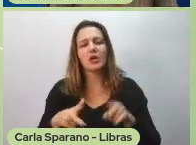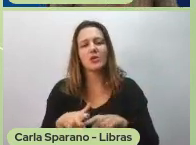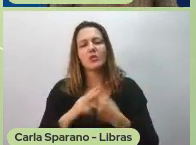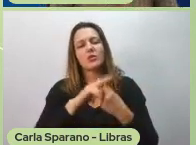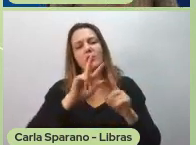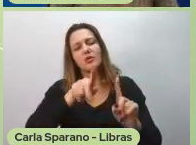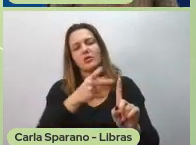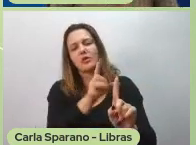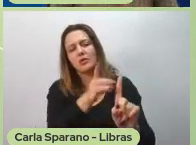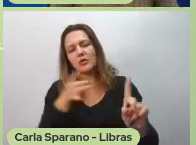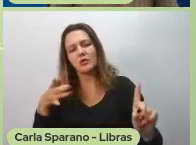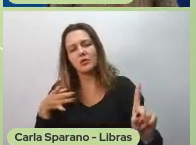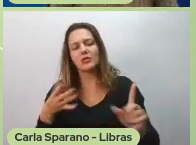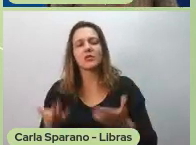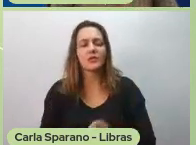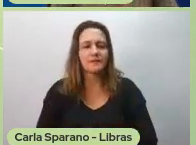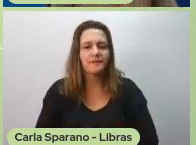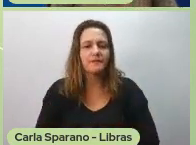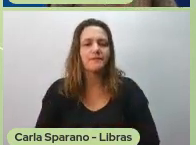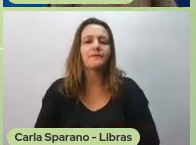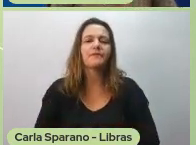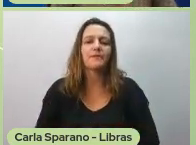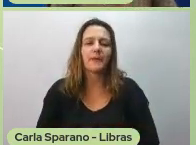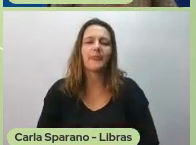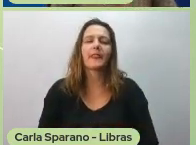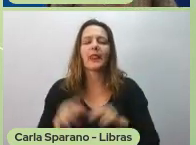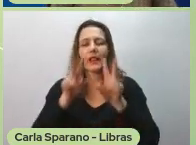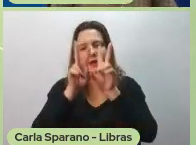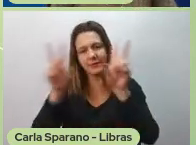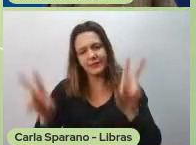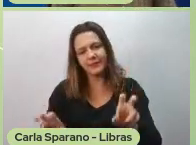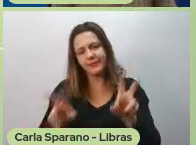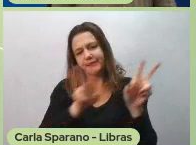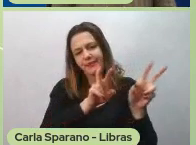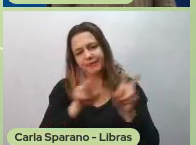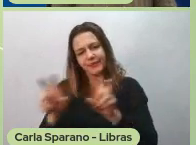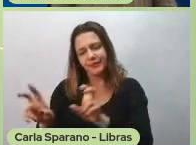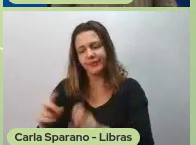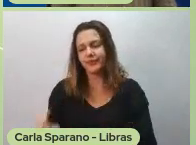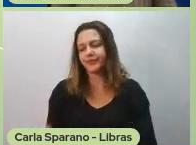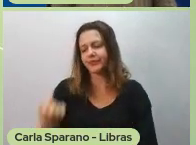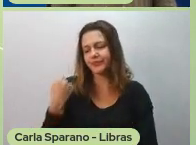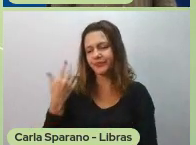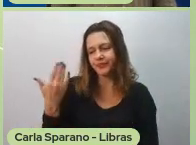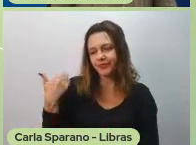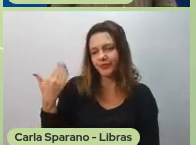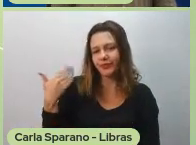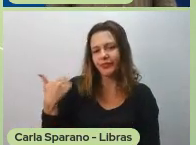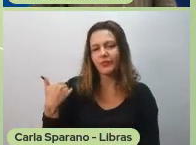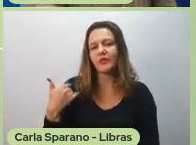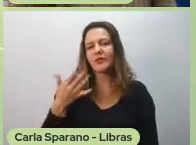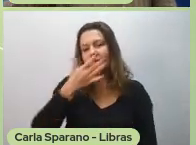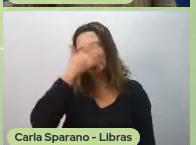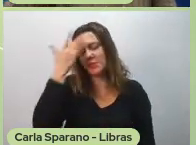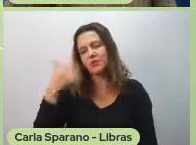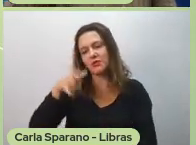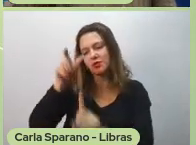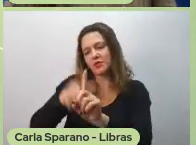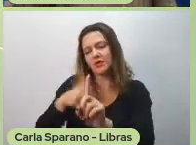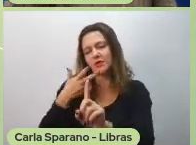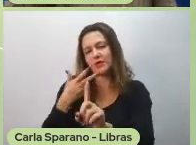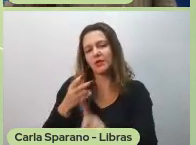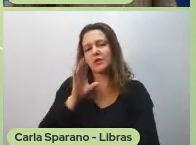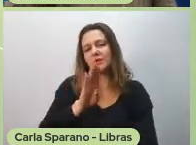oportunidades para todos, né? No painel anterior, um dos painelistas dizia que a